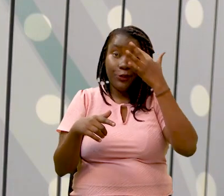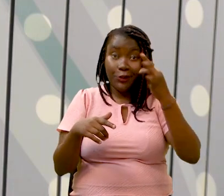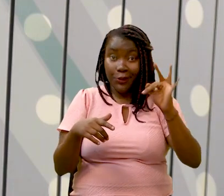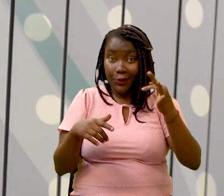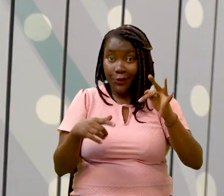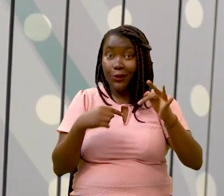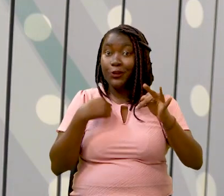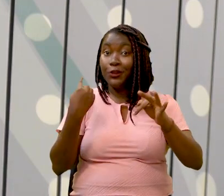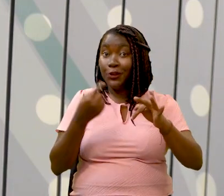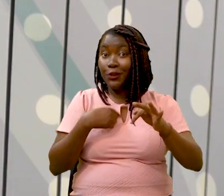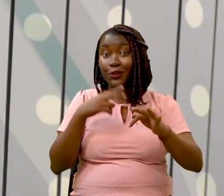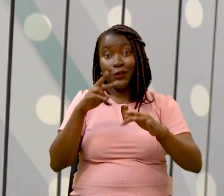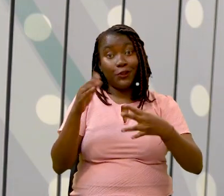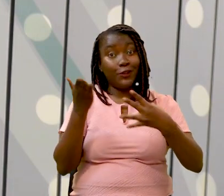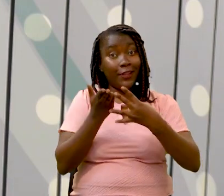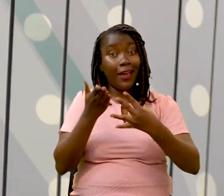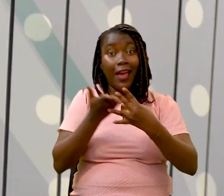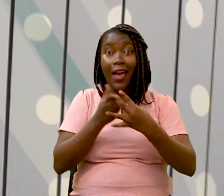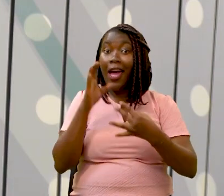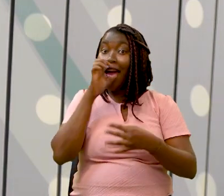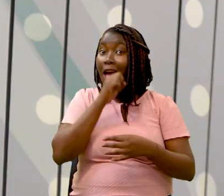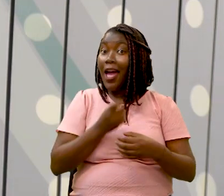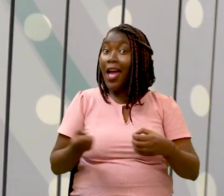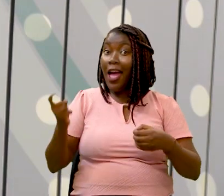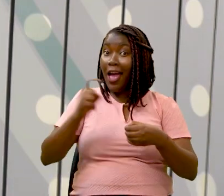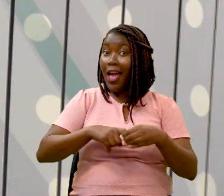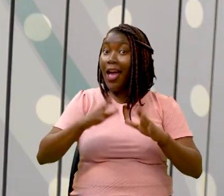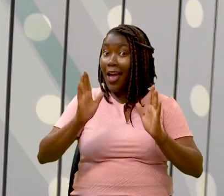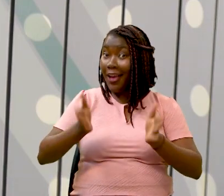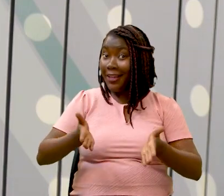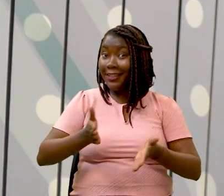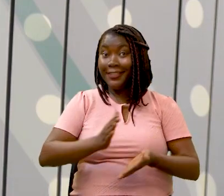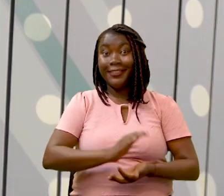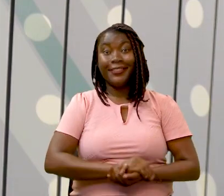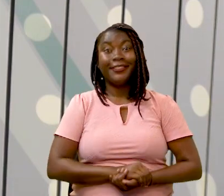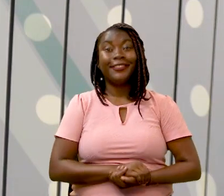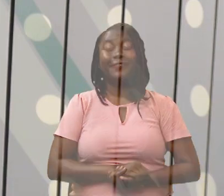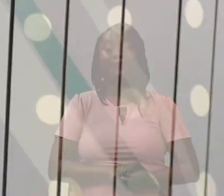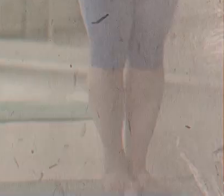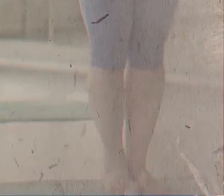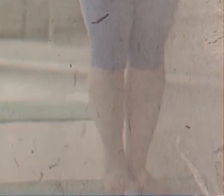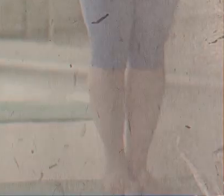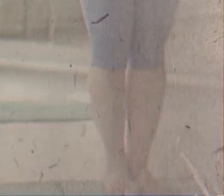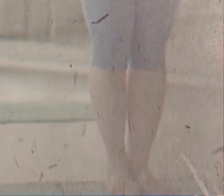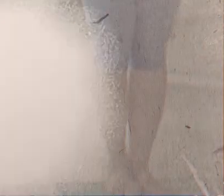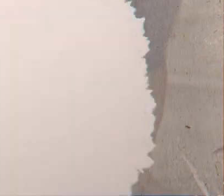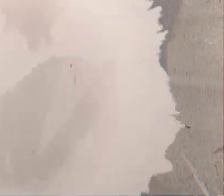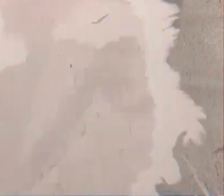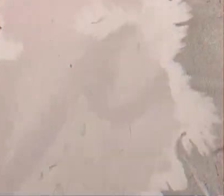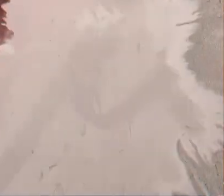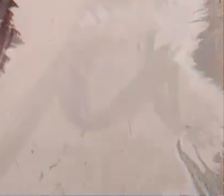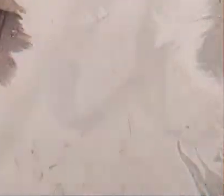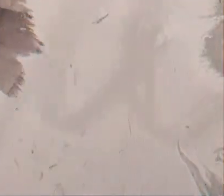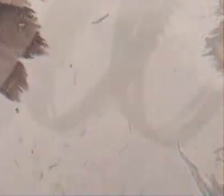e outras dores de cabeça. Nós vamos para um rápido intervalo e já voltamos.